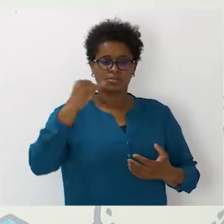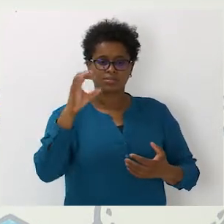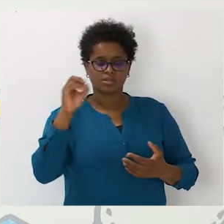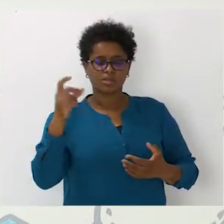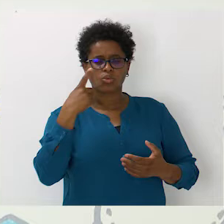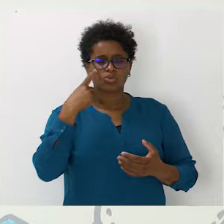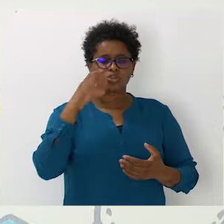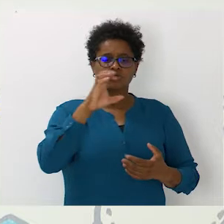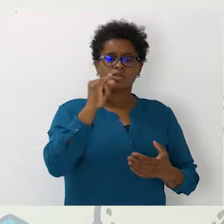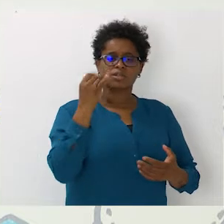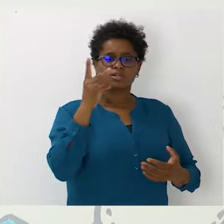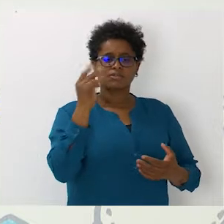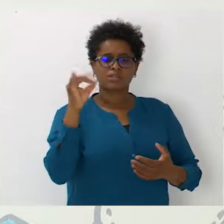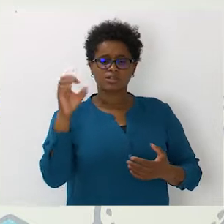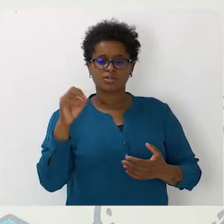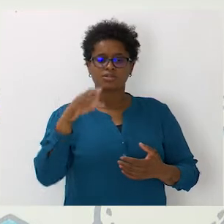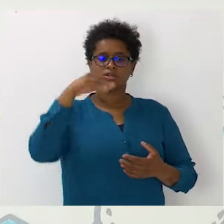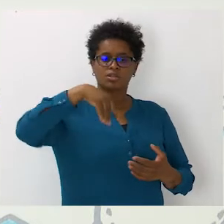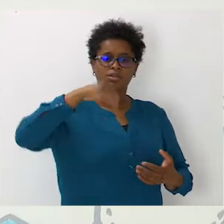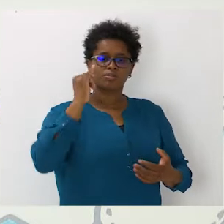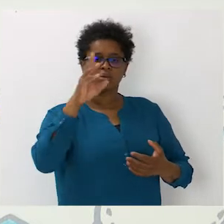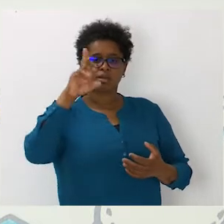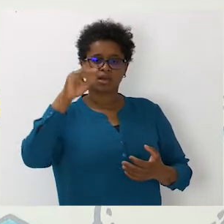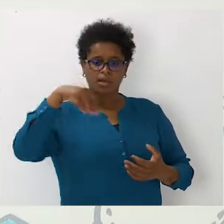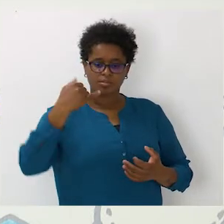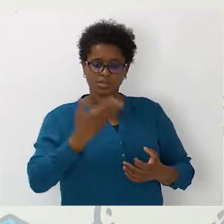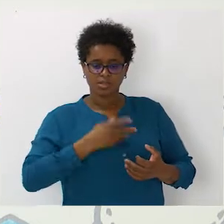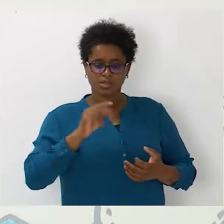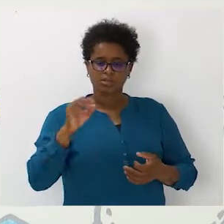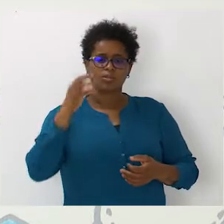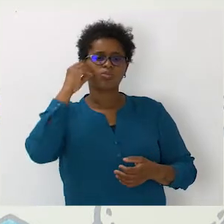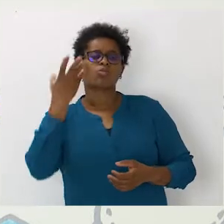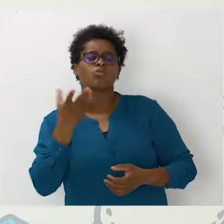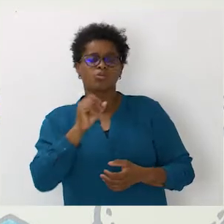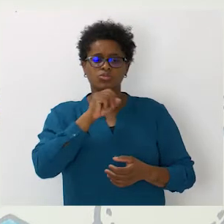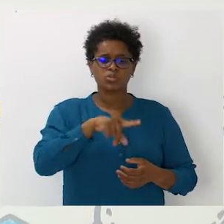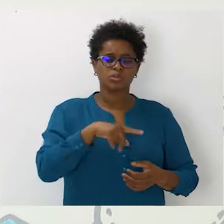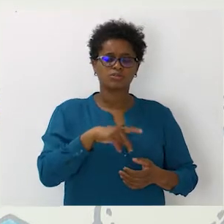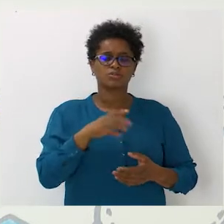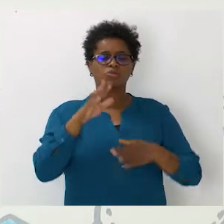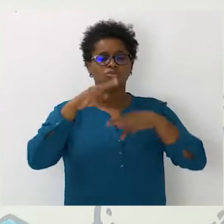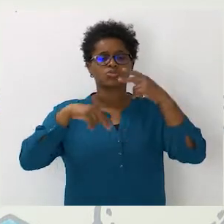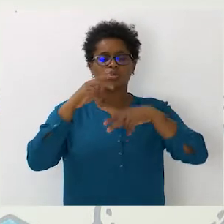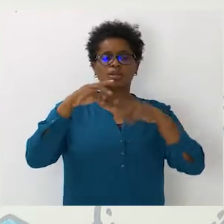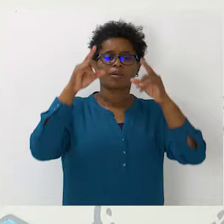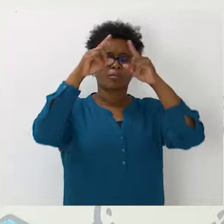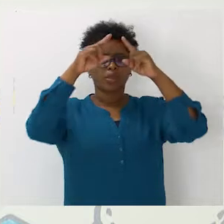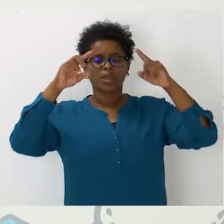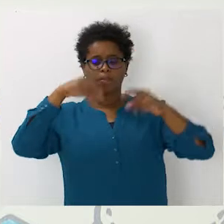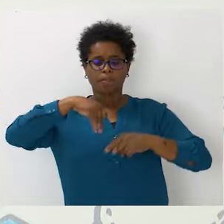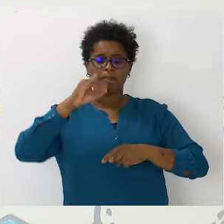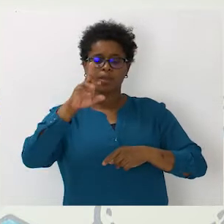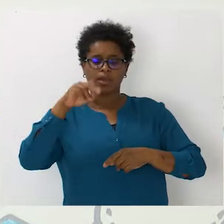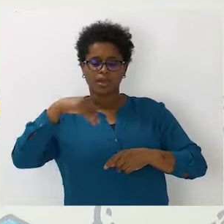conhecida como a civilização das pirâmides. Como era possível então construir pirâmides se